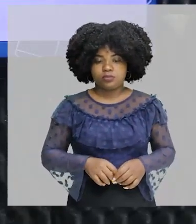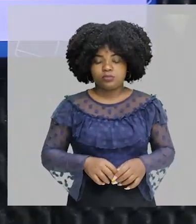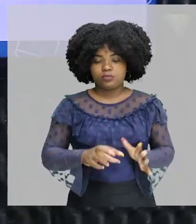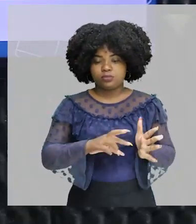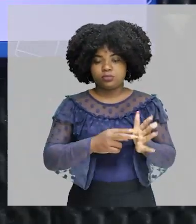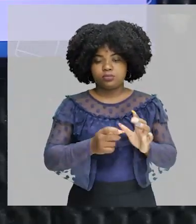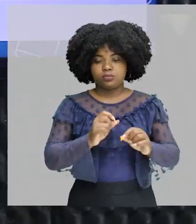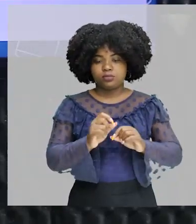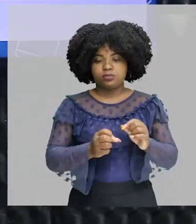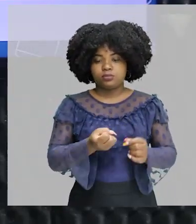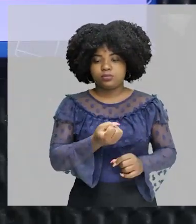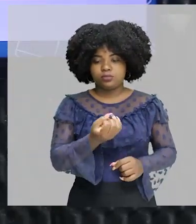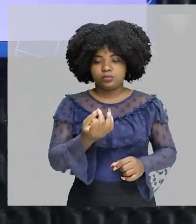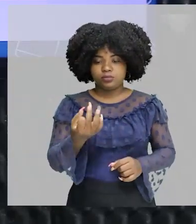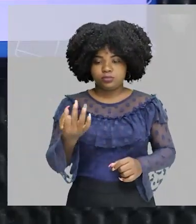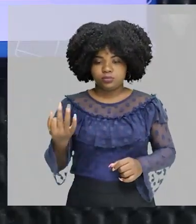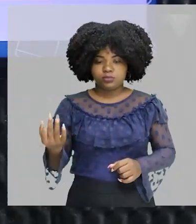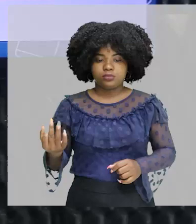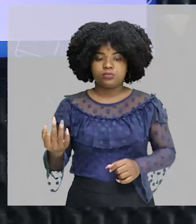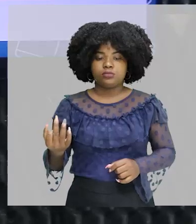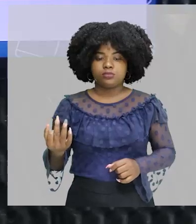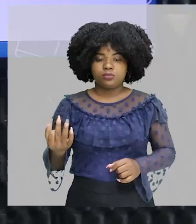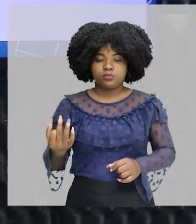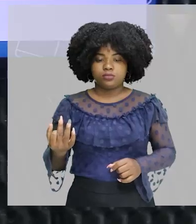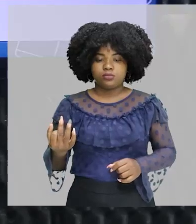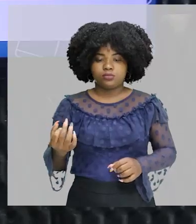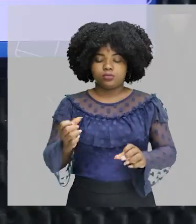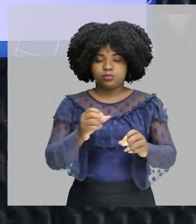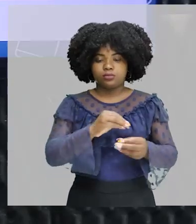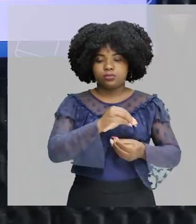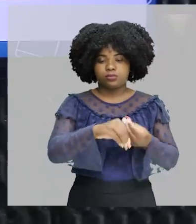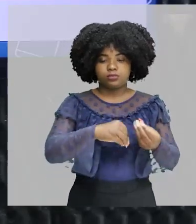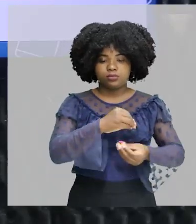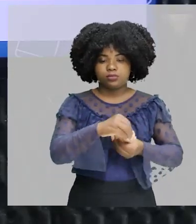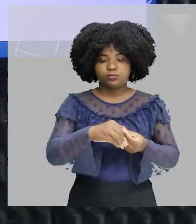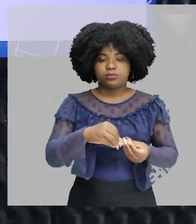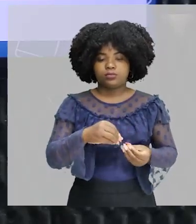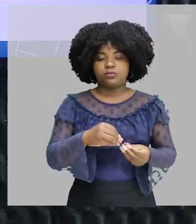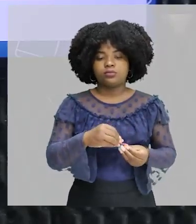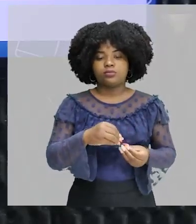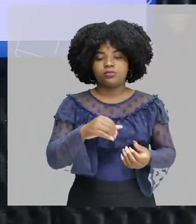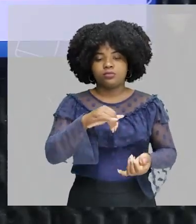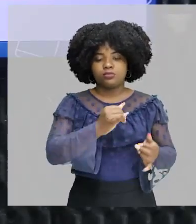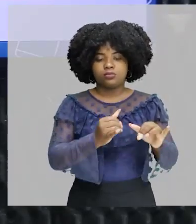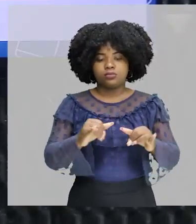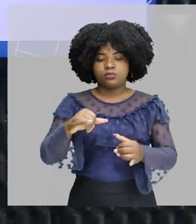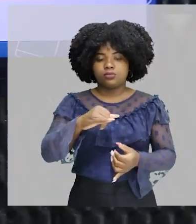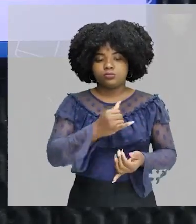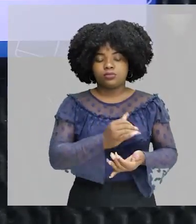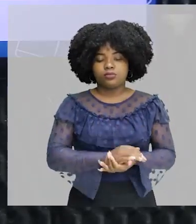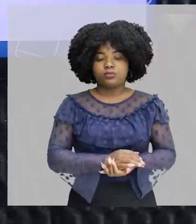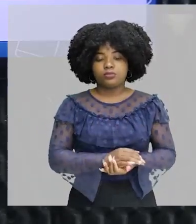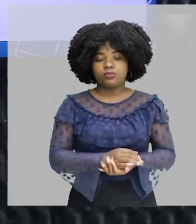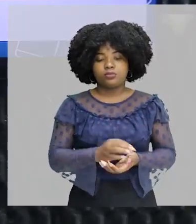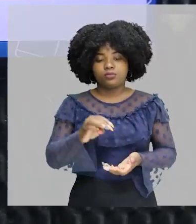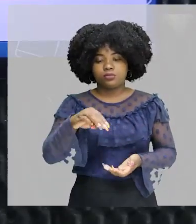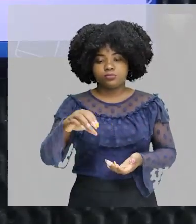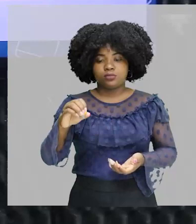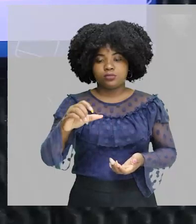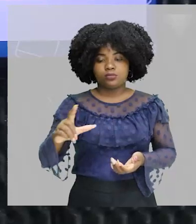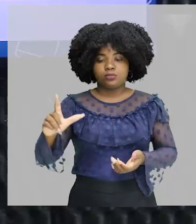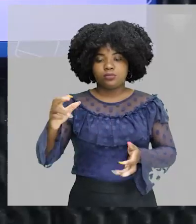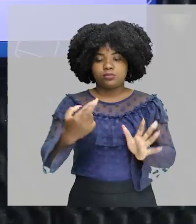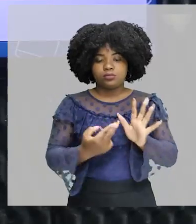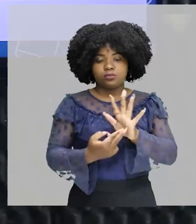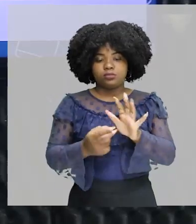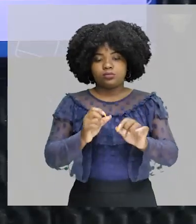expressão da quantidade de matéria de uma determinada substância química. E esse mol, ele corresponde a um